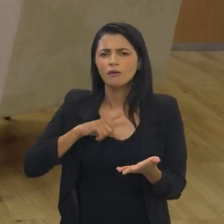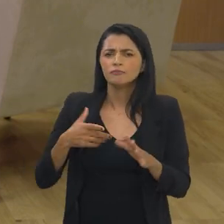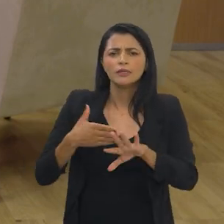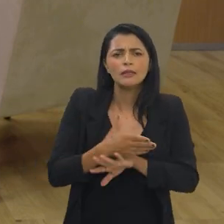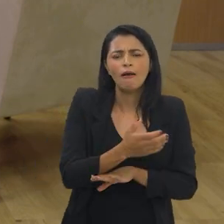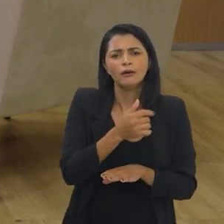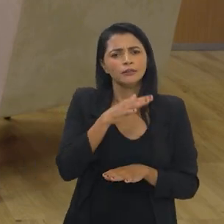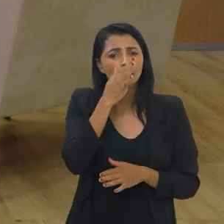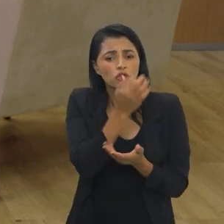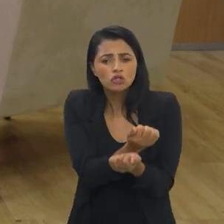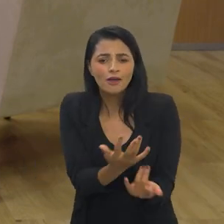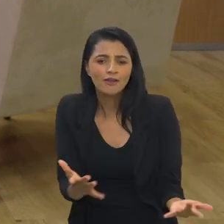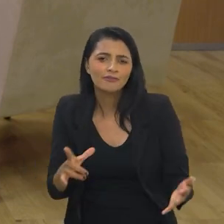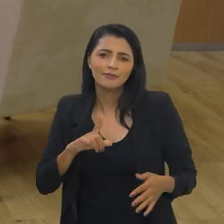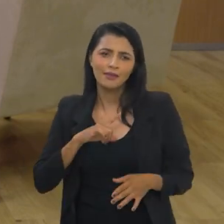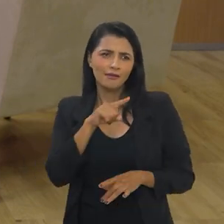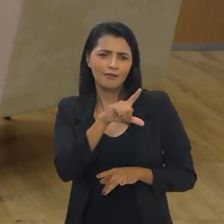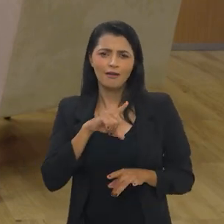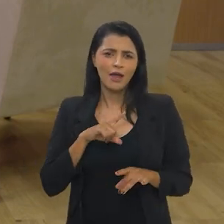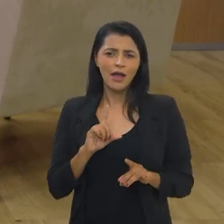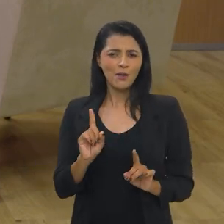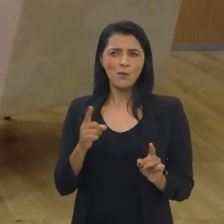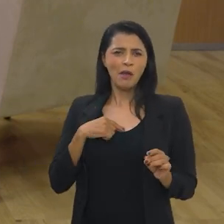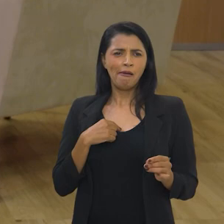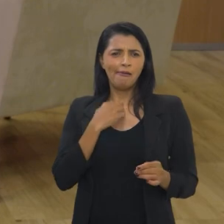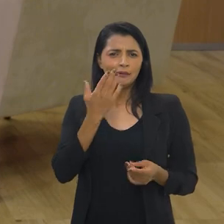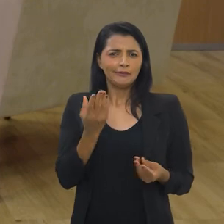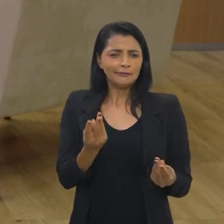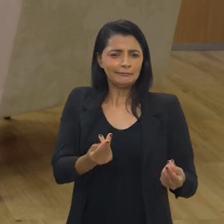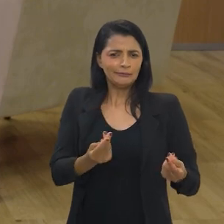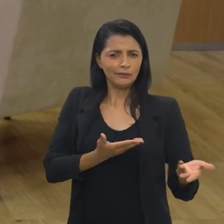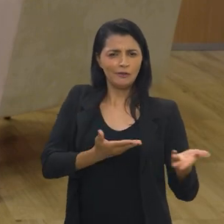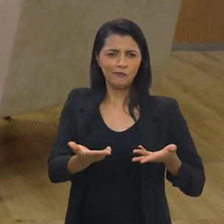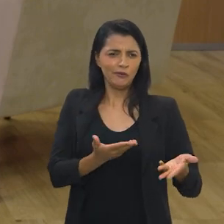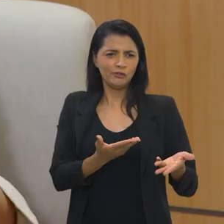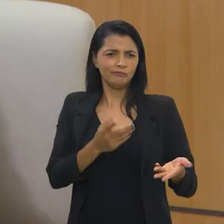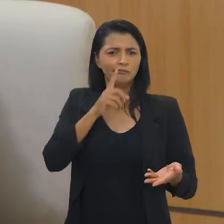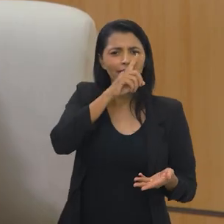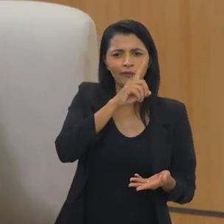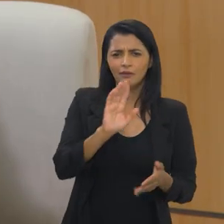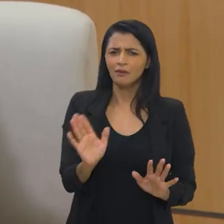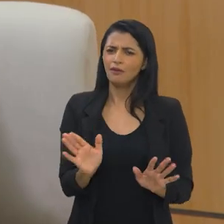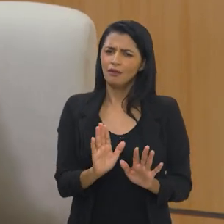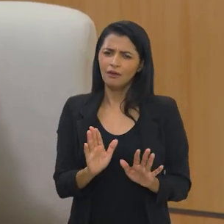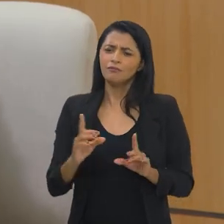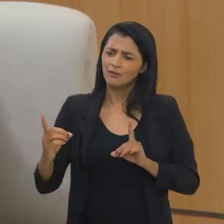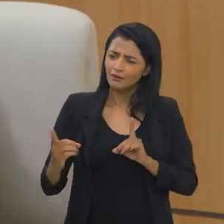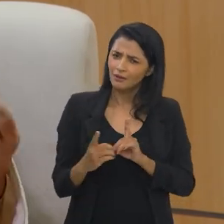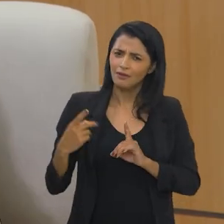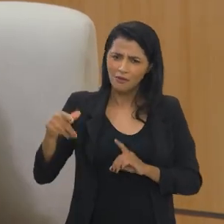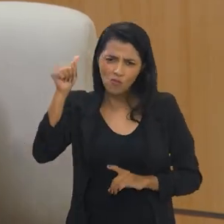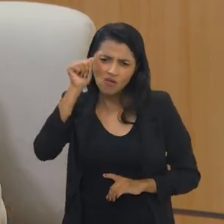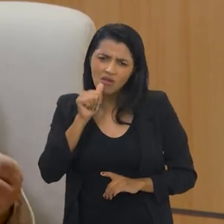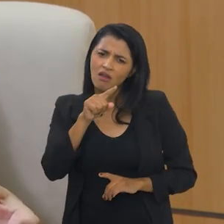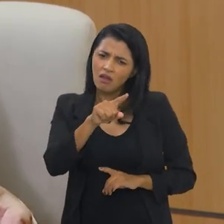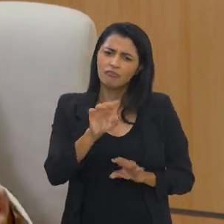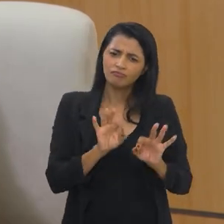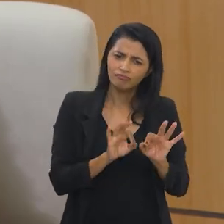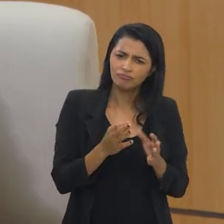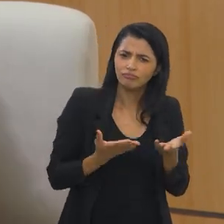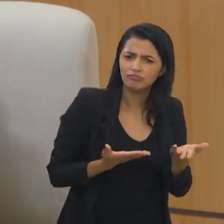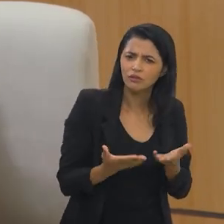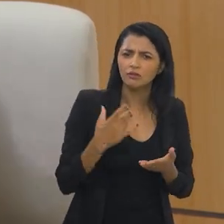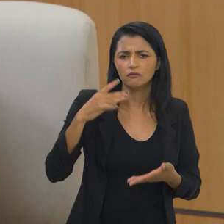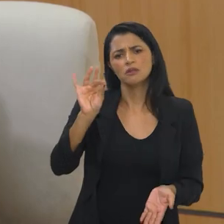a entrada ela tem um jardim no meio então não é um serviço mal feito para atender as mulheres